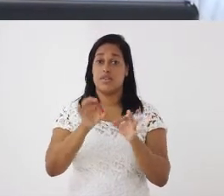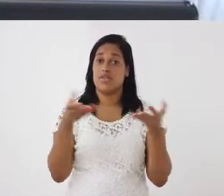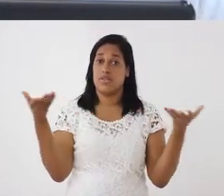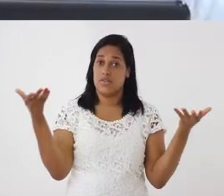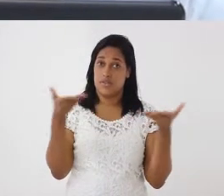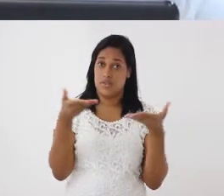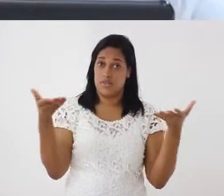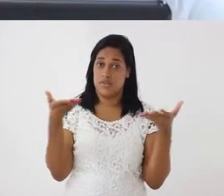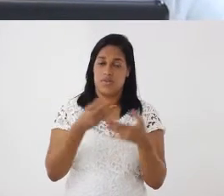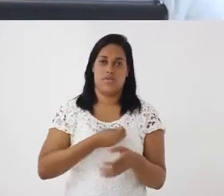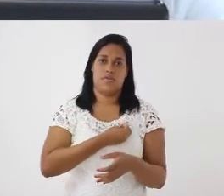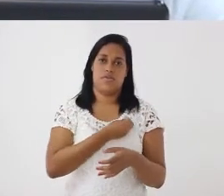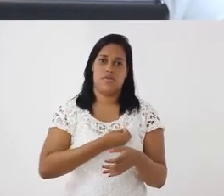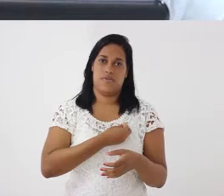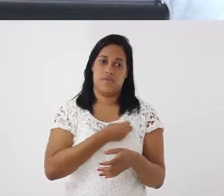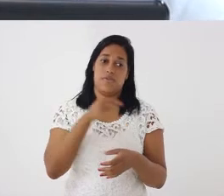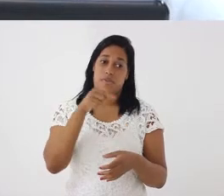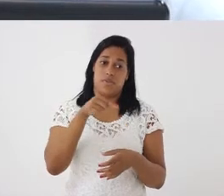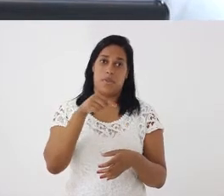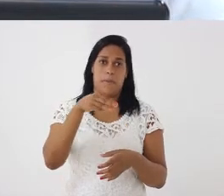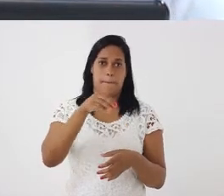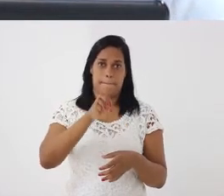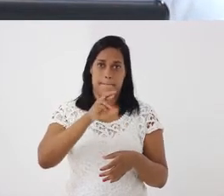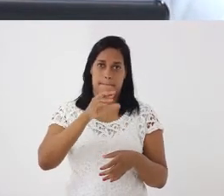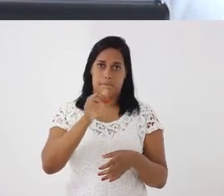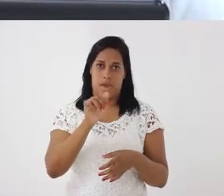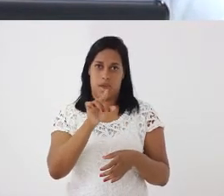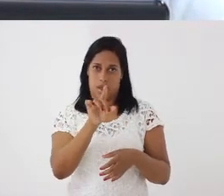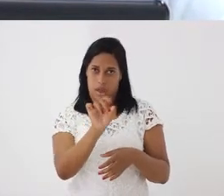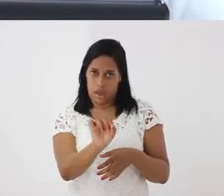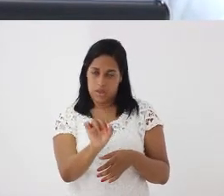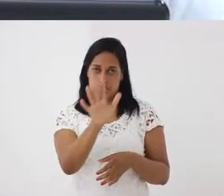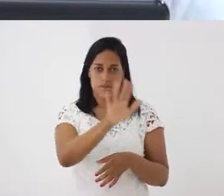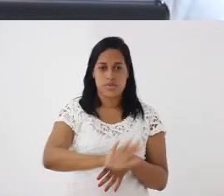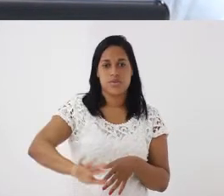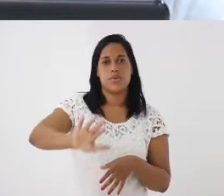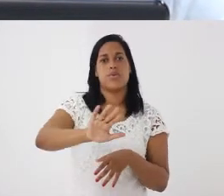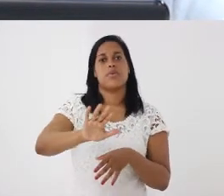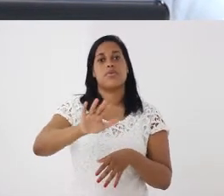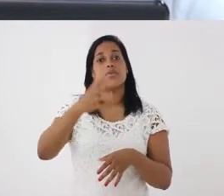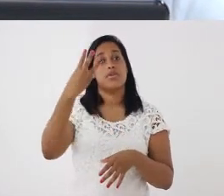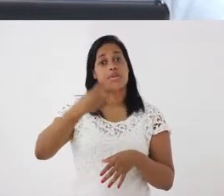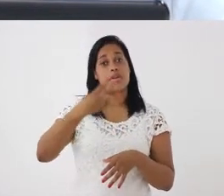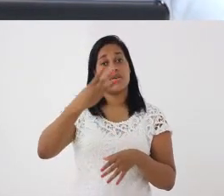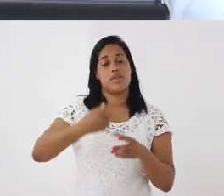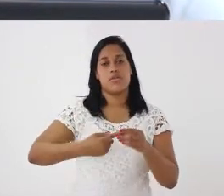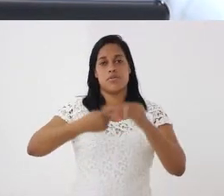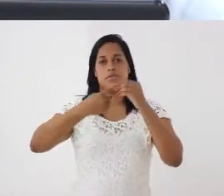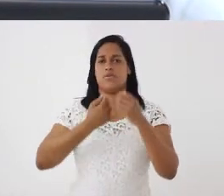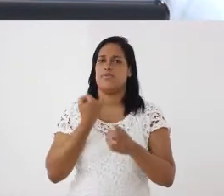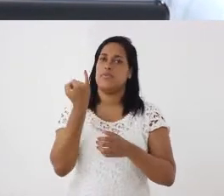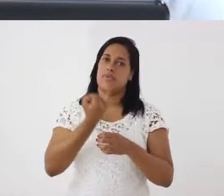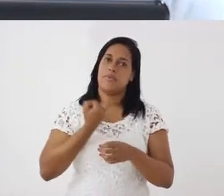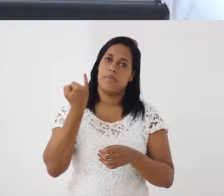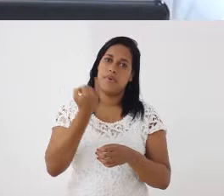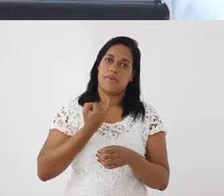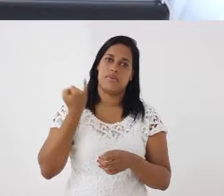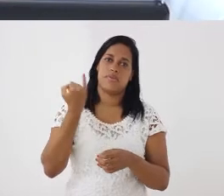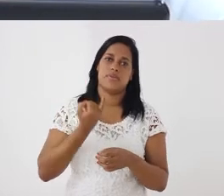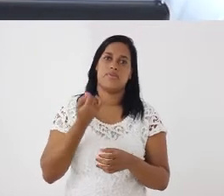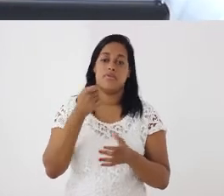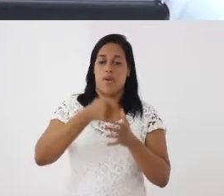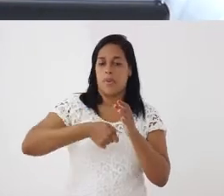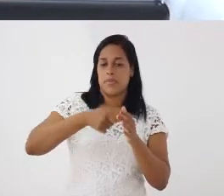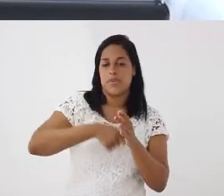que hoje sobrevivem a esse mercado, eles precisam contemplar 3 princípios que são essenciais: